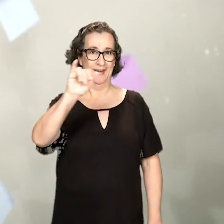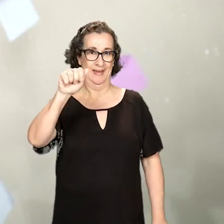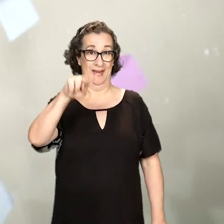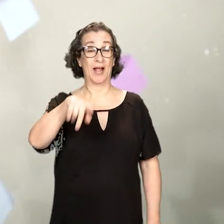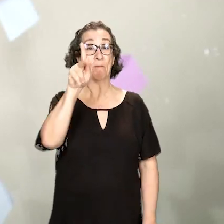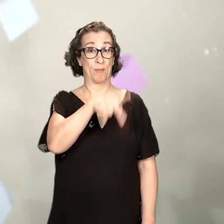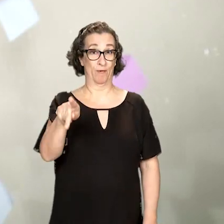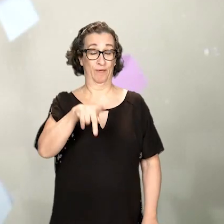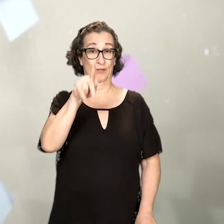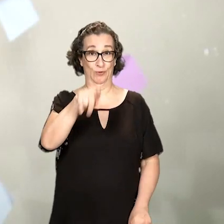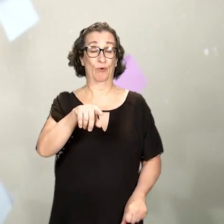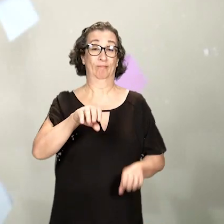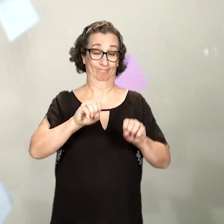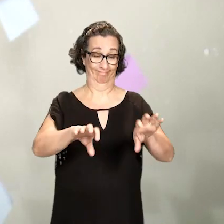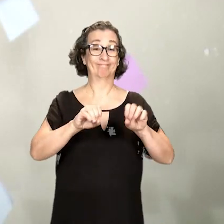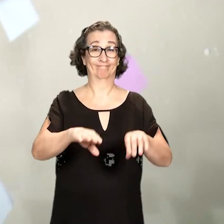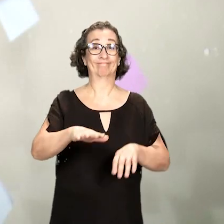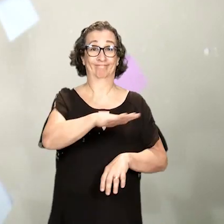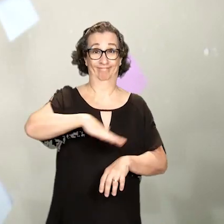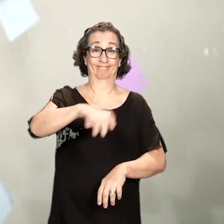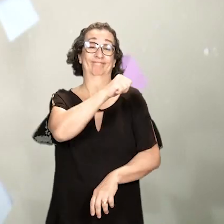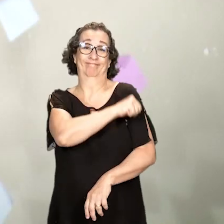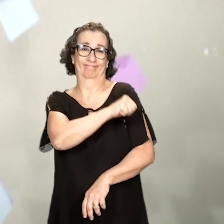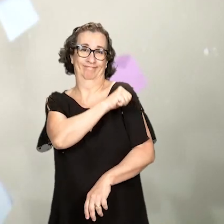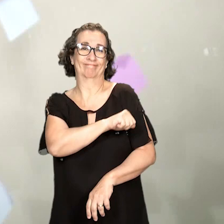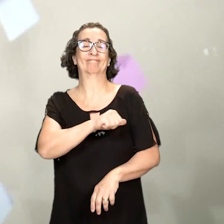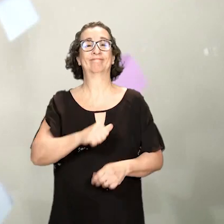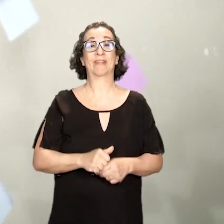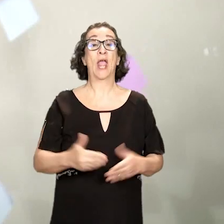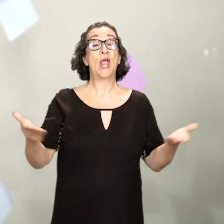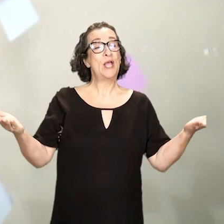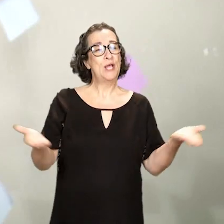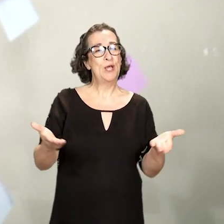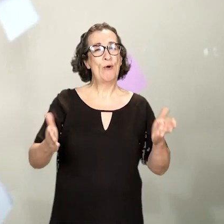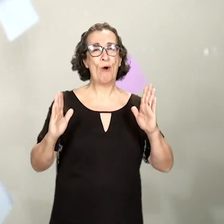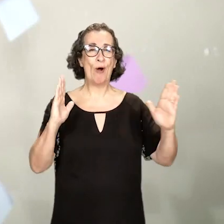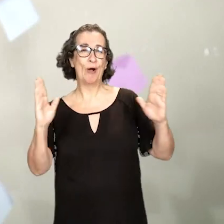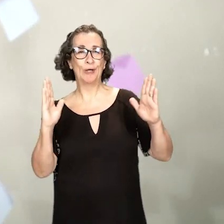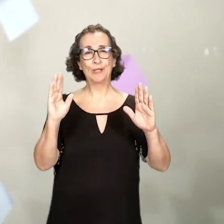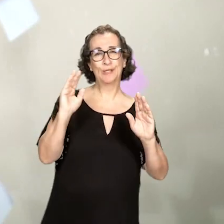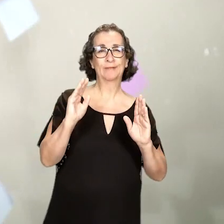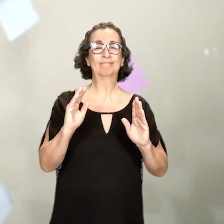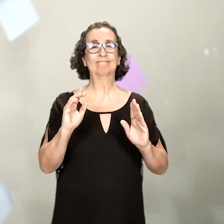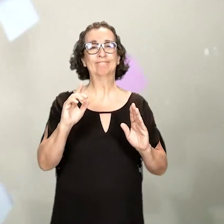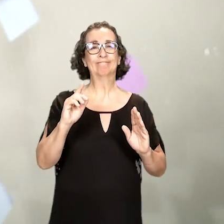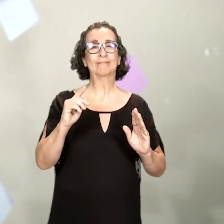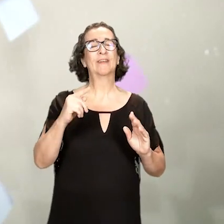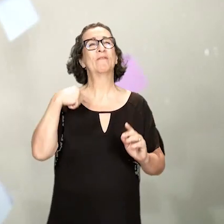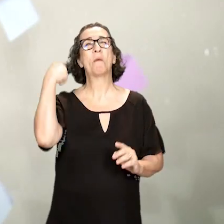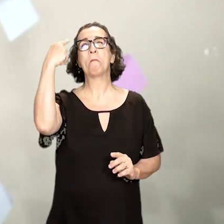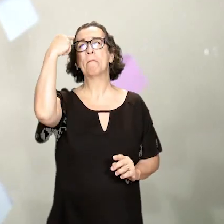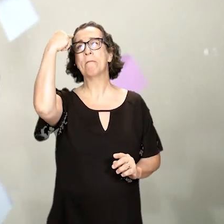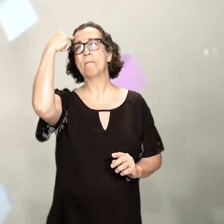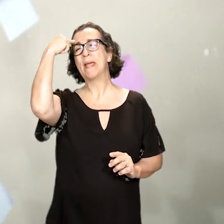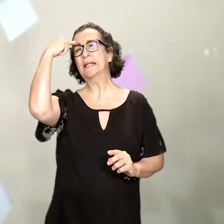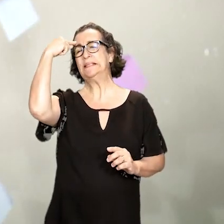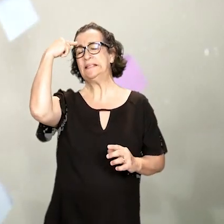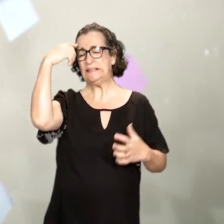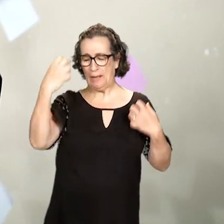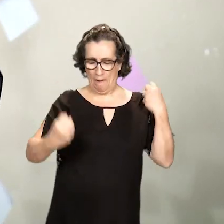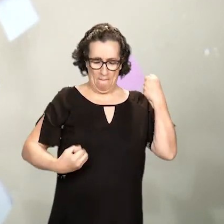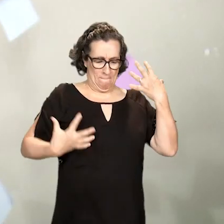de Educação do Rio de Janeiro e no entre pausas de hoje vamos pensar sobre esse turbilhão de